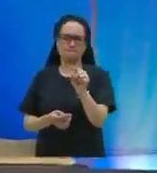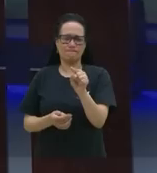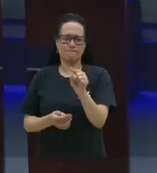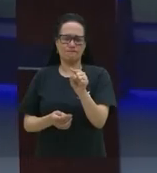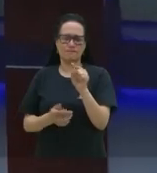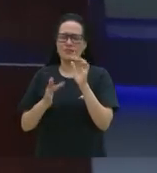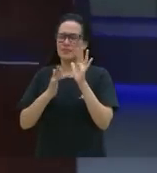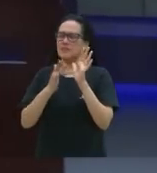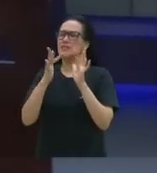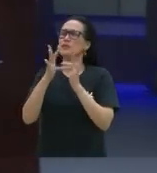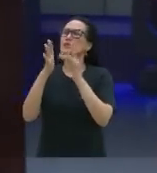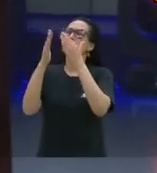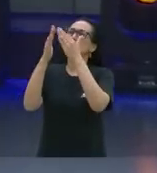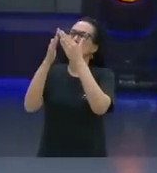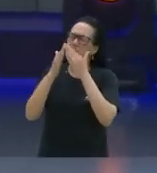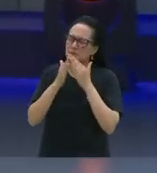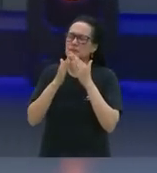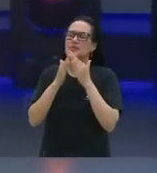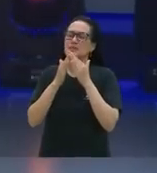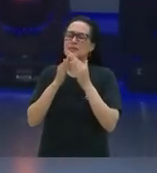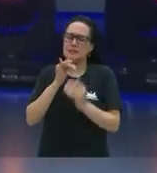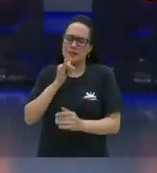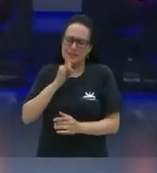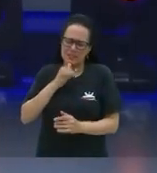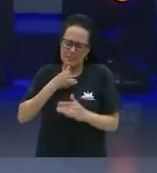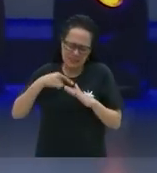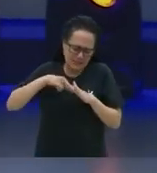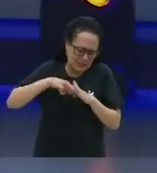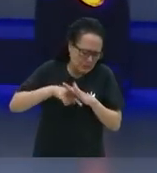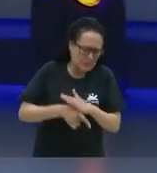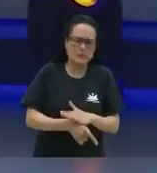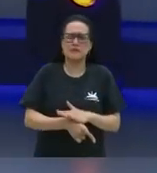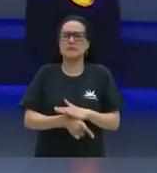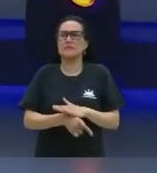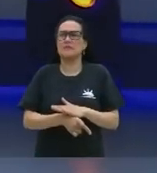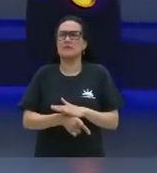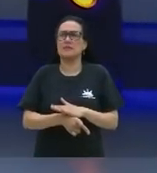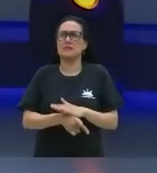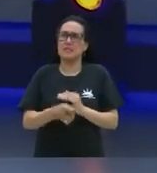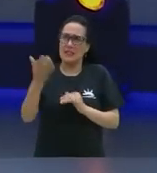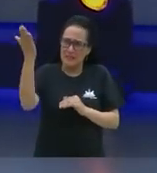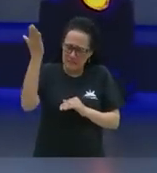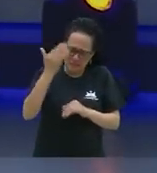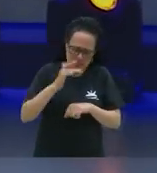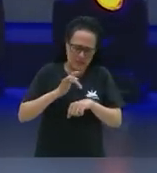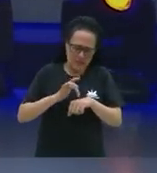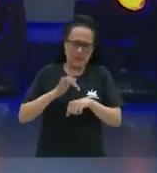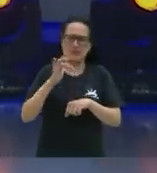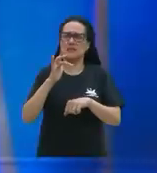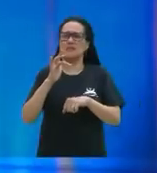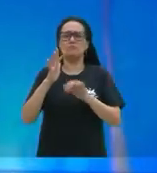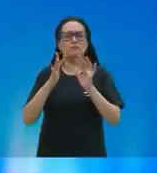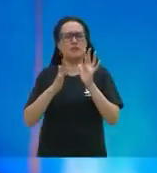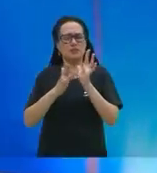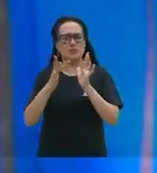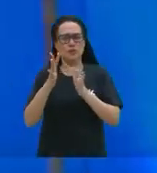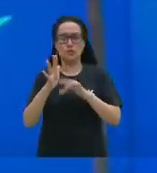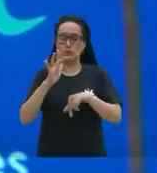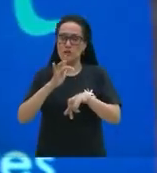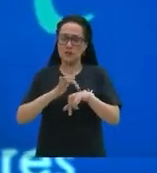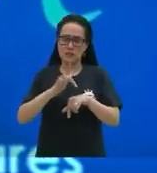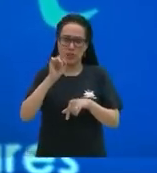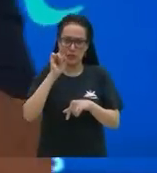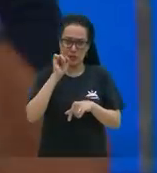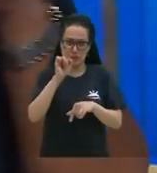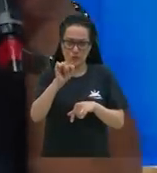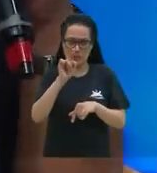Jesus, eu te peço ainda, vem tocar nessa tristeza profunda. Jesus está tocando inclusive você que teve